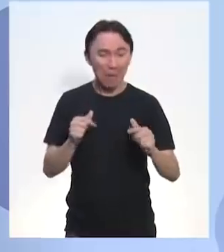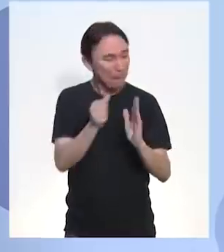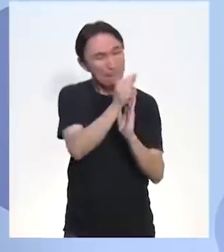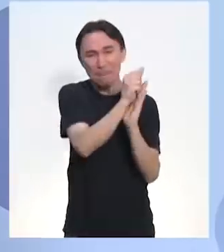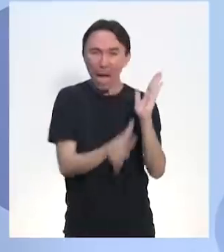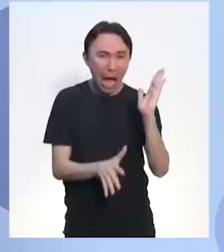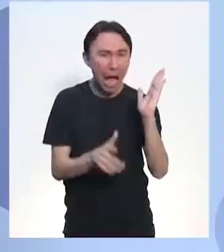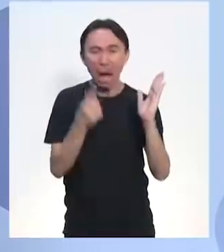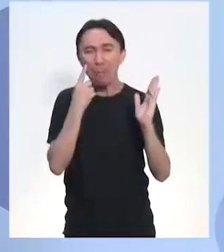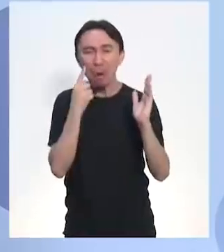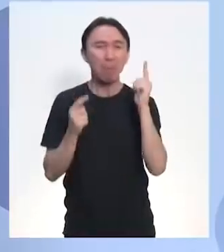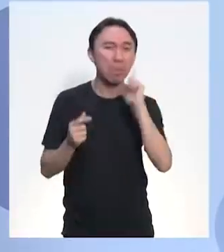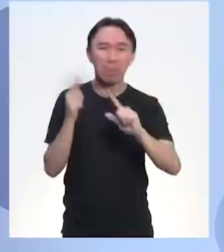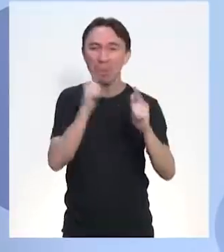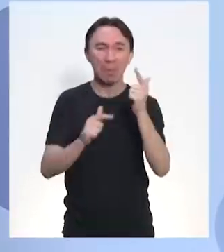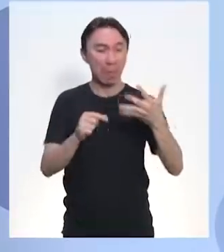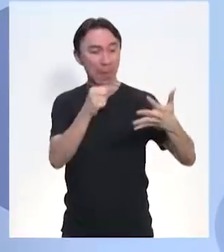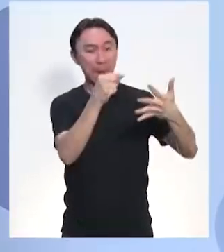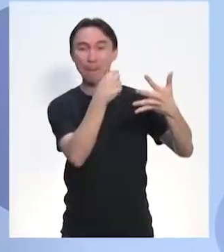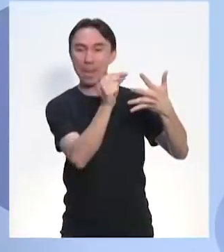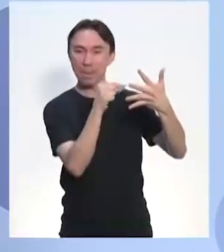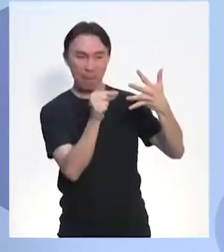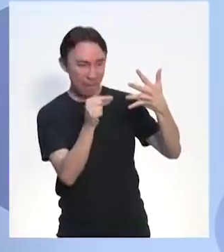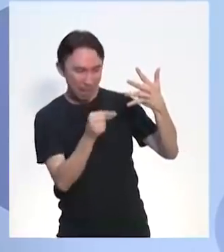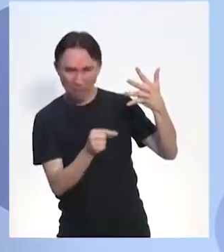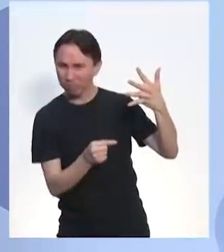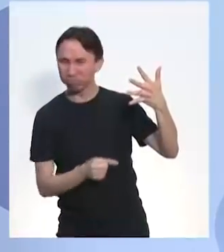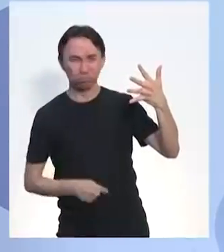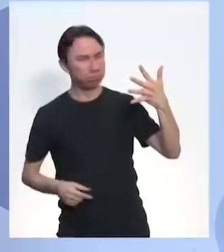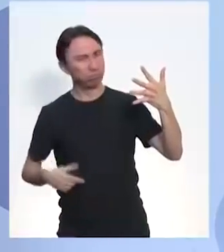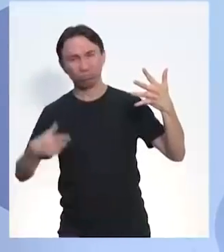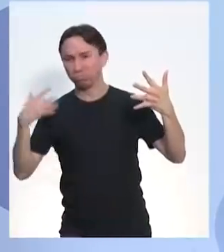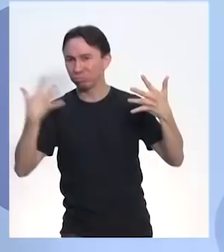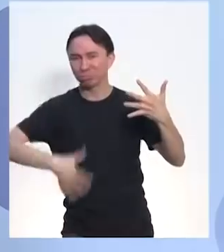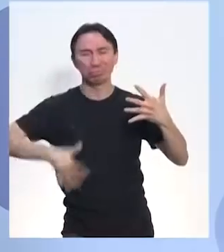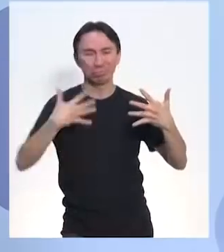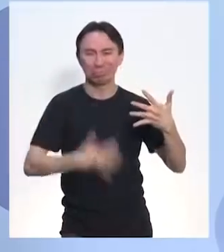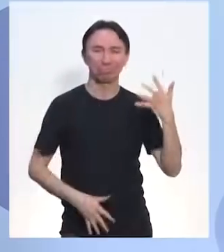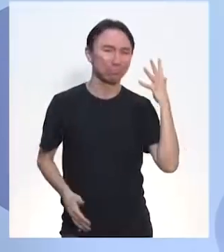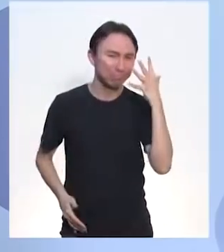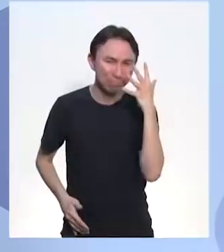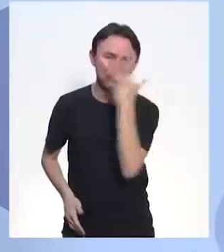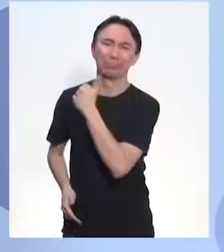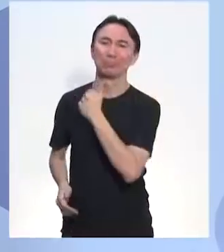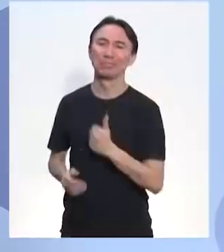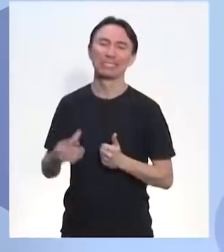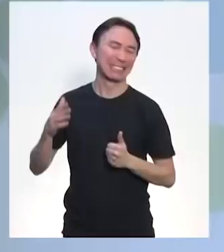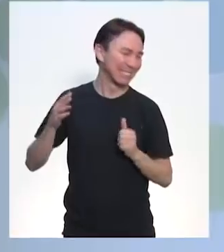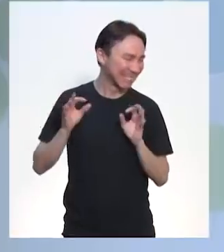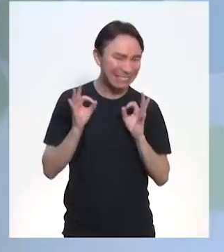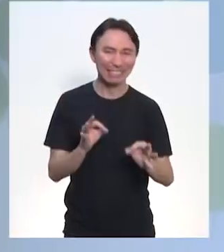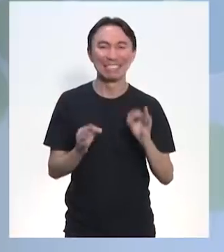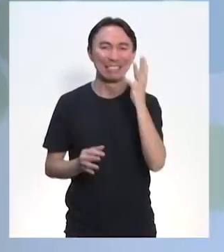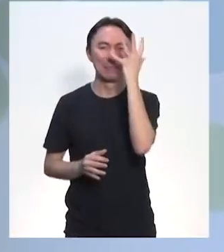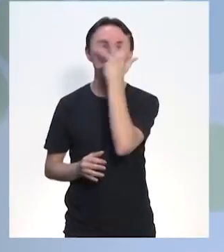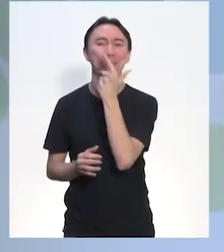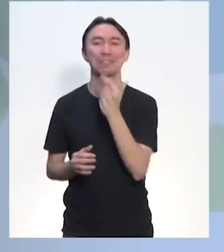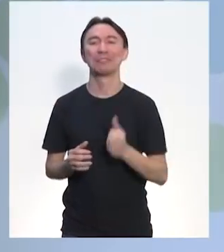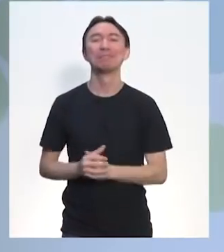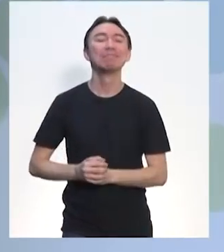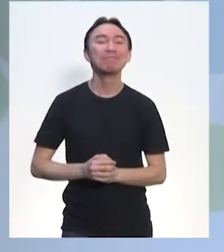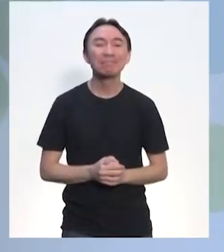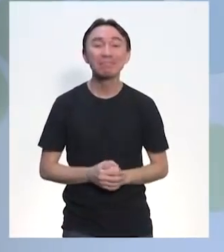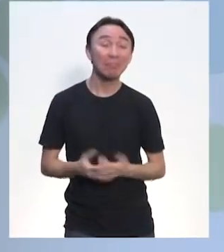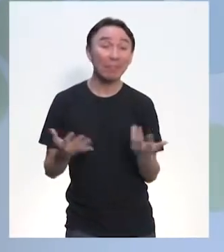missões realizadas assim com primor e uma mais bonita do que a outra, né, Jonas? Isso mesmo, isso mesmo. É uma das formas aí da